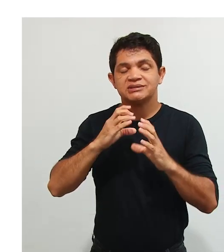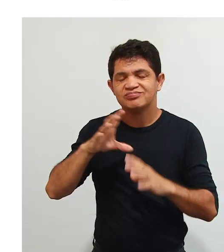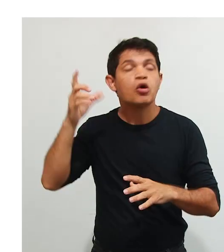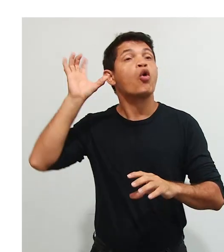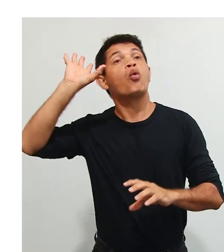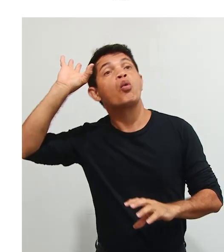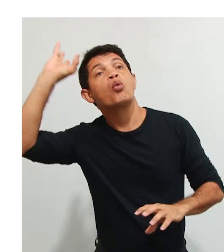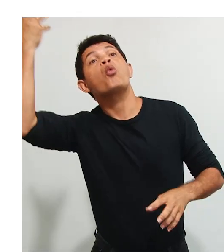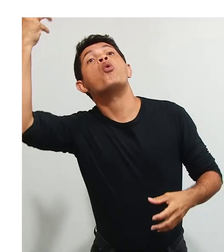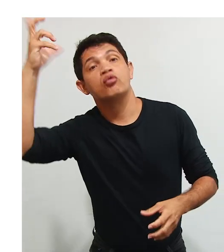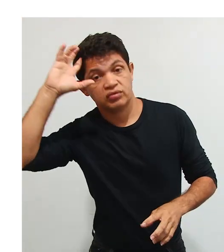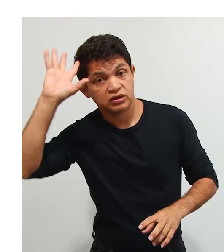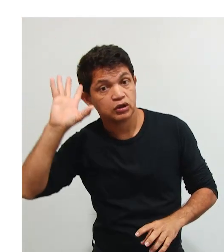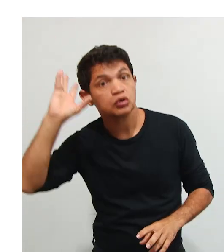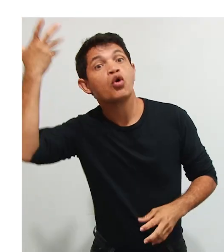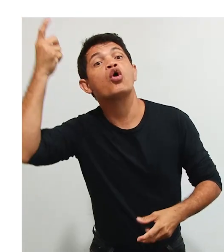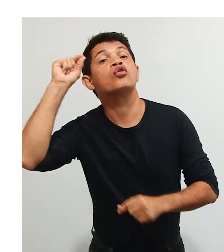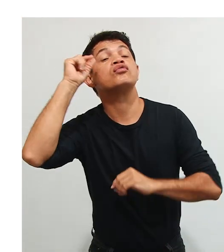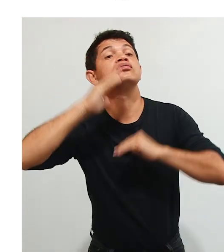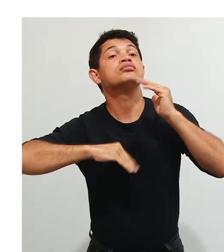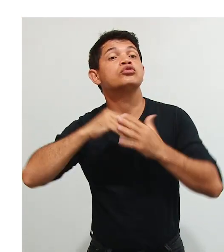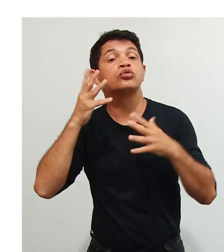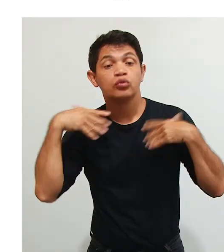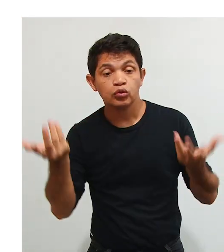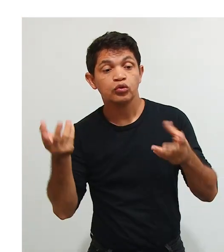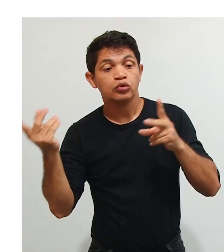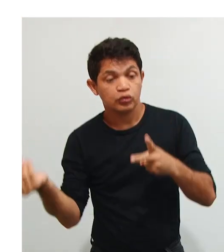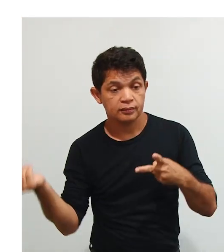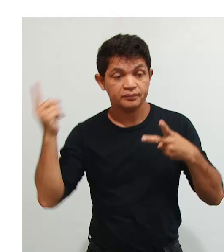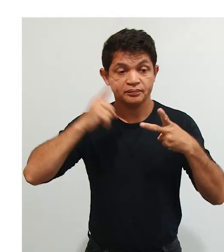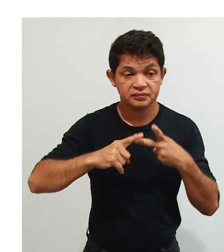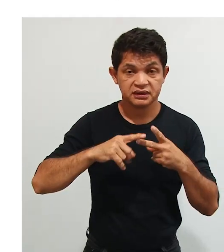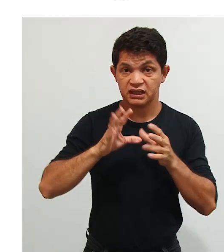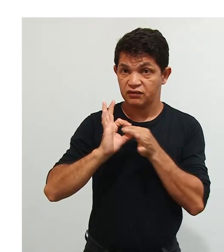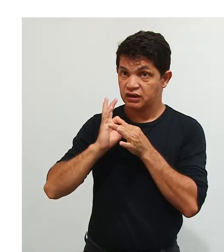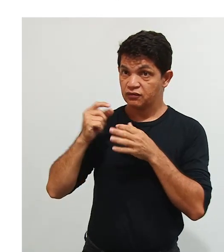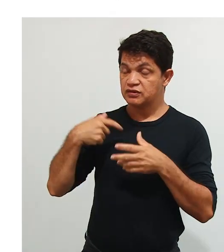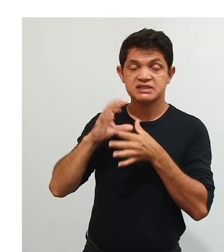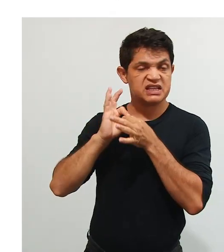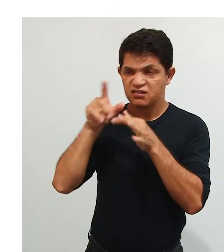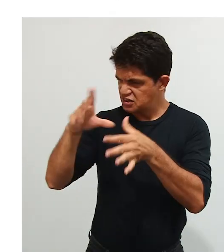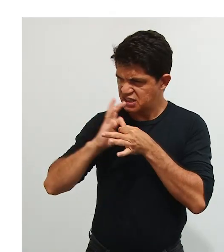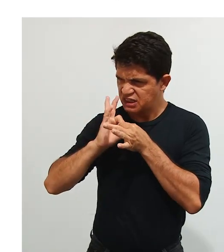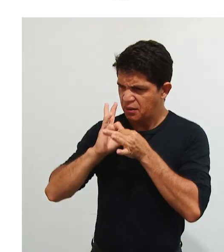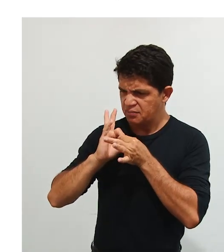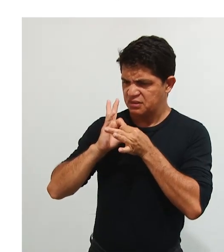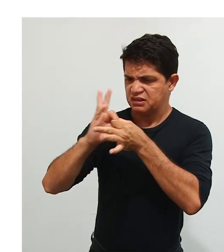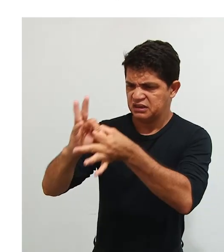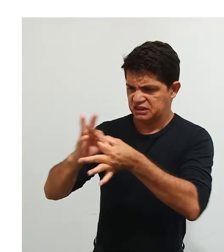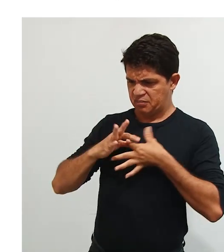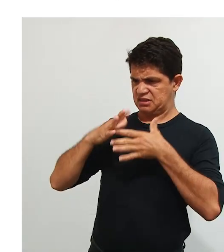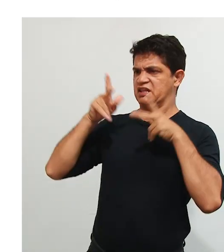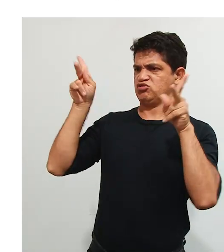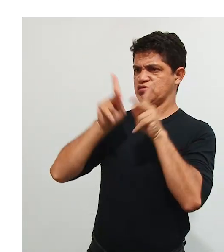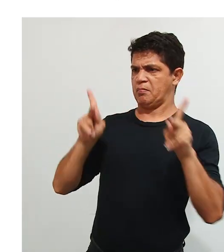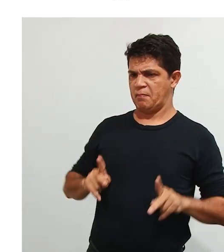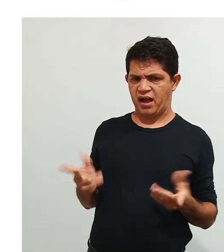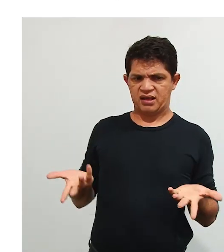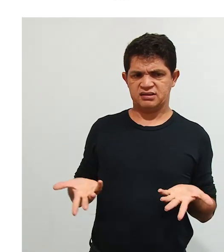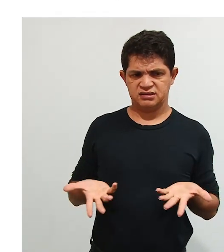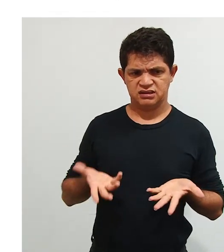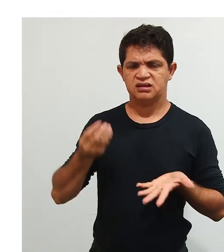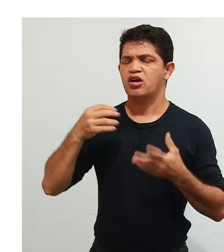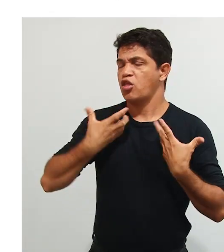houve? A outra, você não me deixa em paz. E estou cansado, preciso ficar um